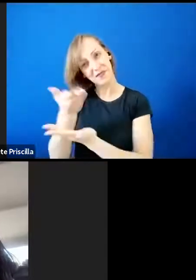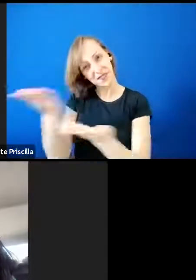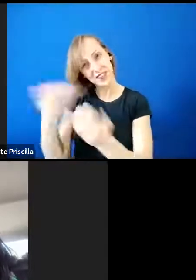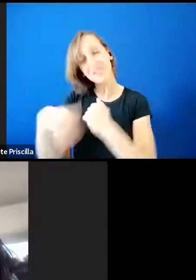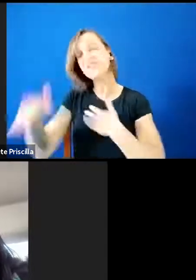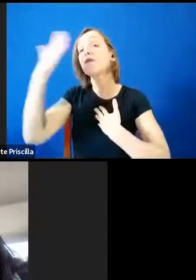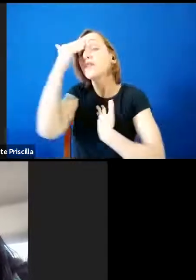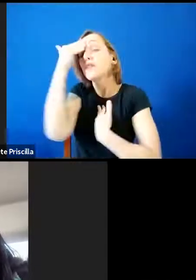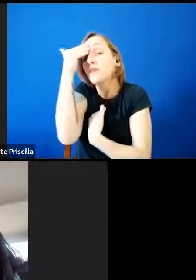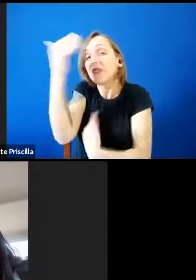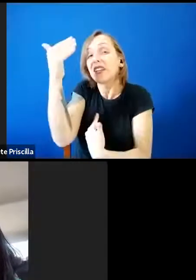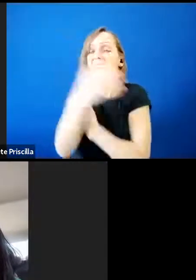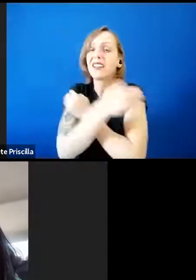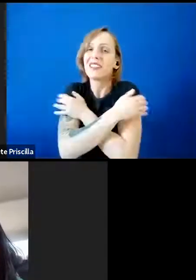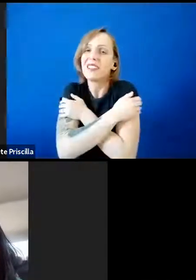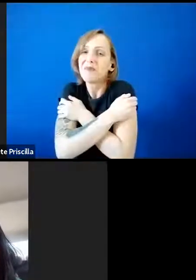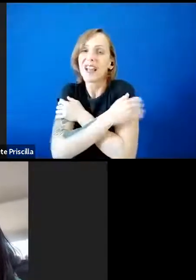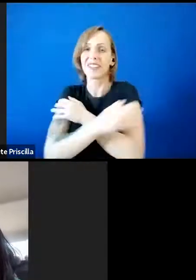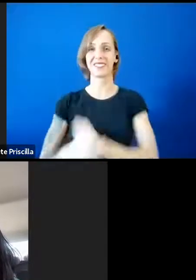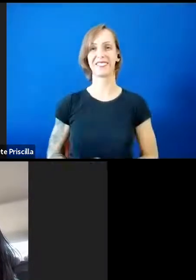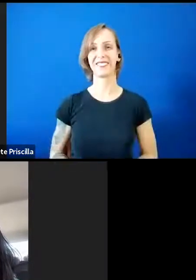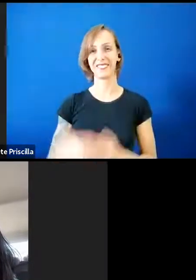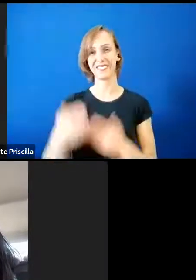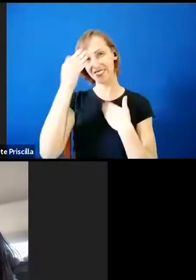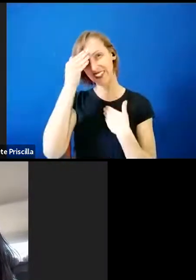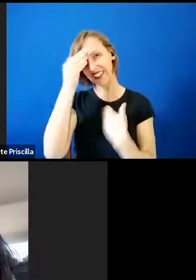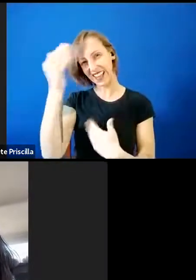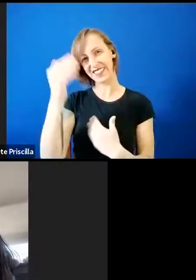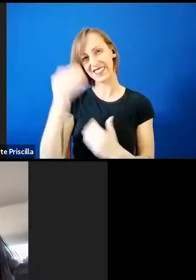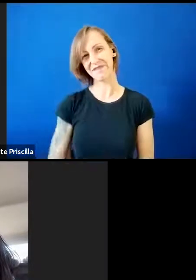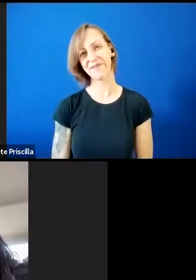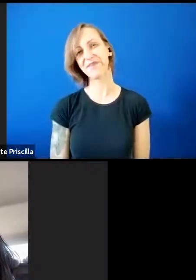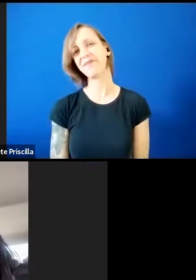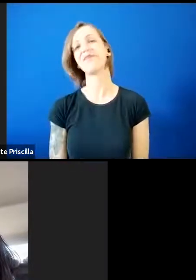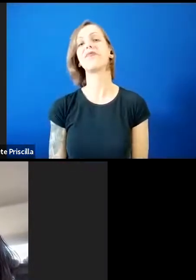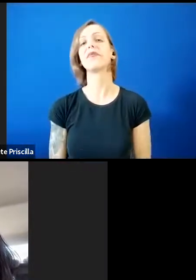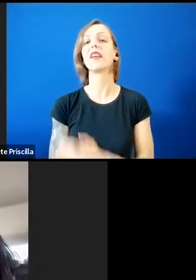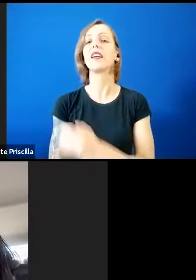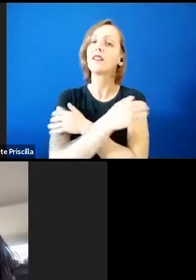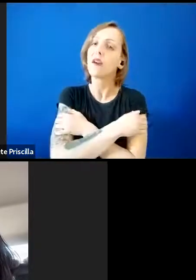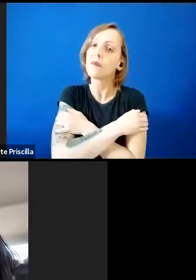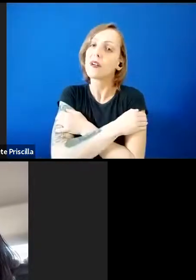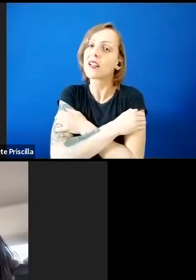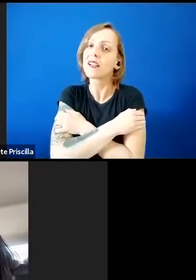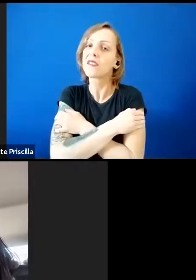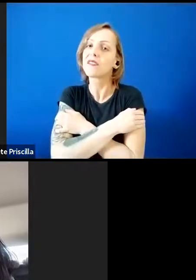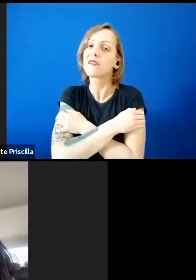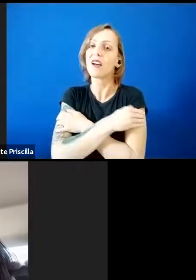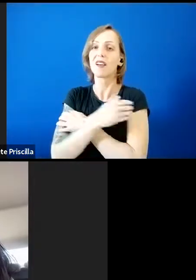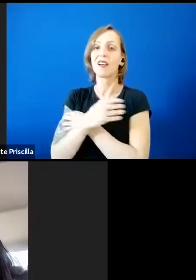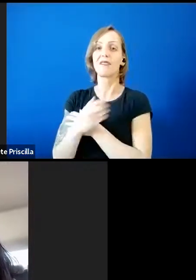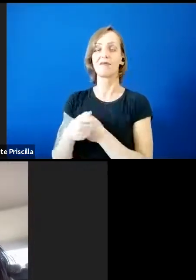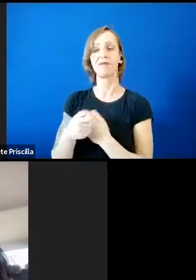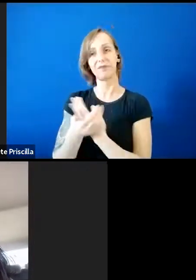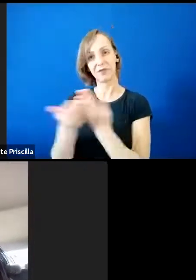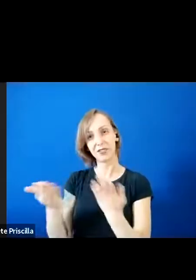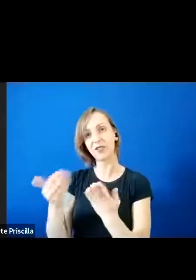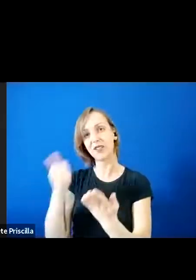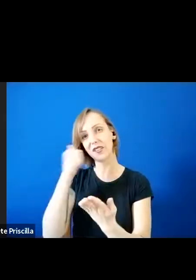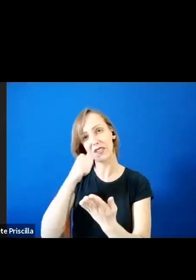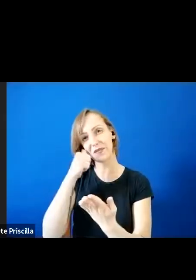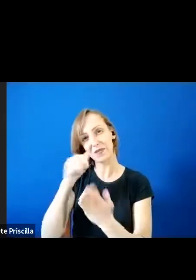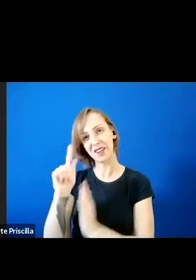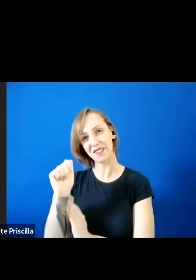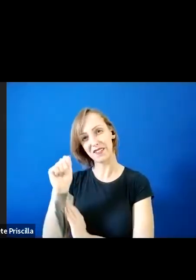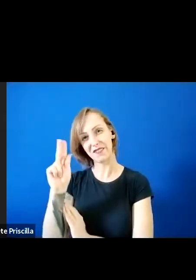nos abraçamos. Obrigada, Querexu. Um abraço nosso para todas as companheiras. Então, essa foi a